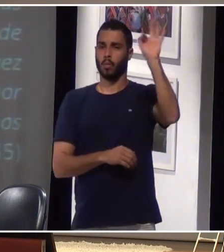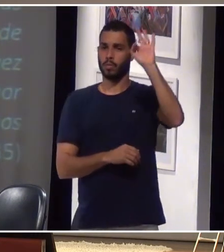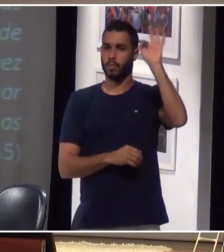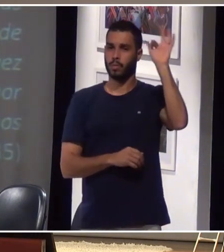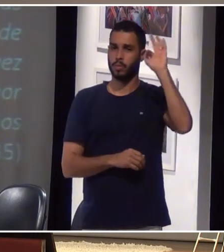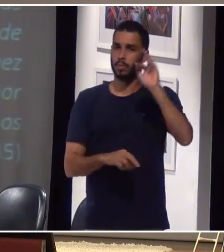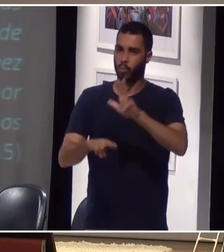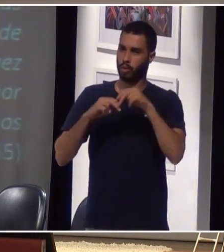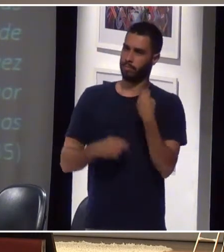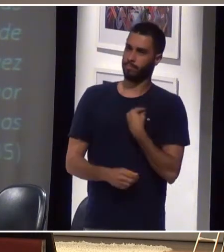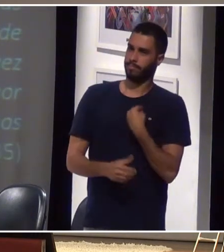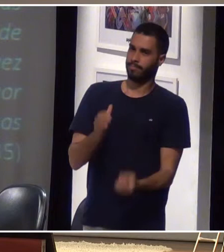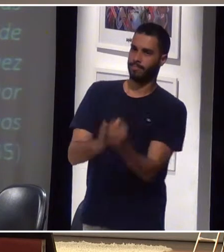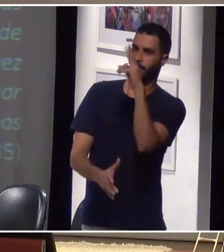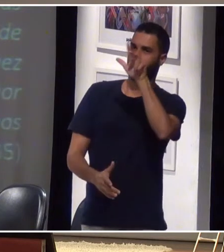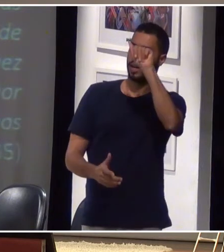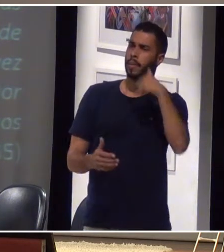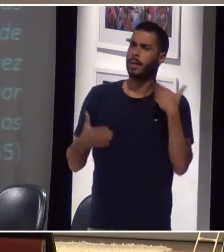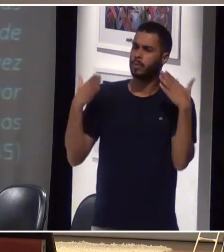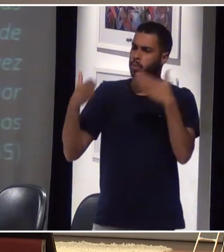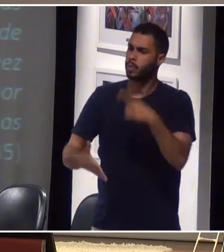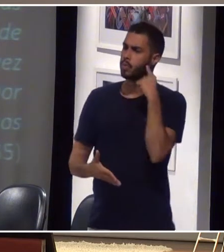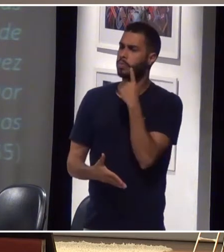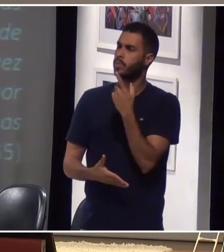que, muitas vezes, dizem, mas aqui